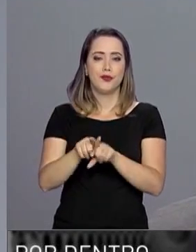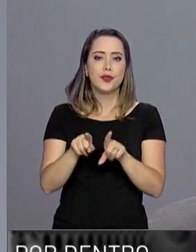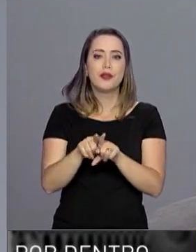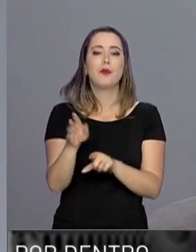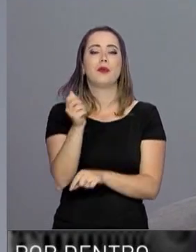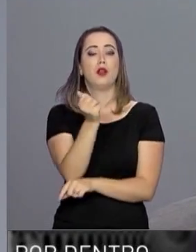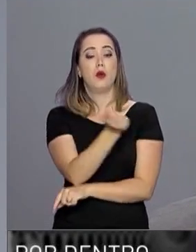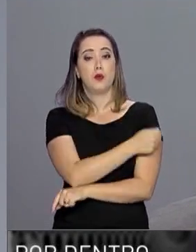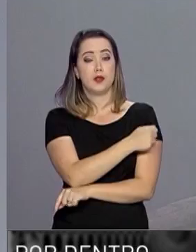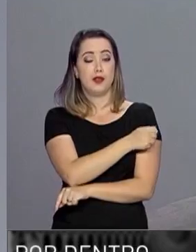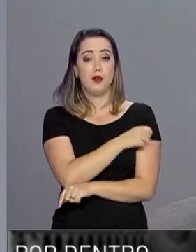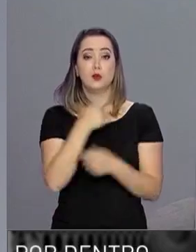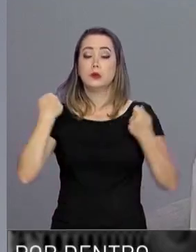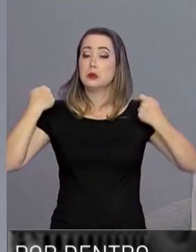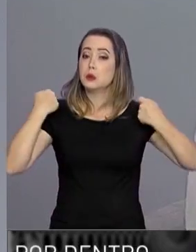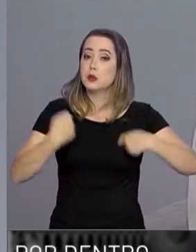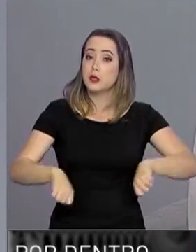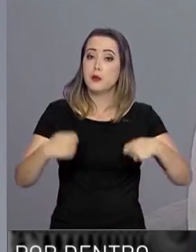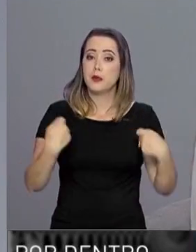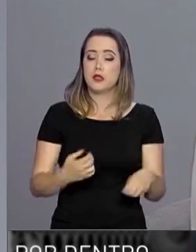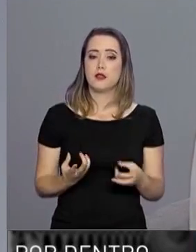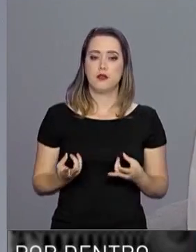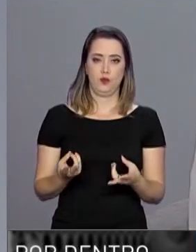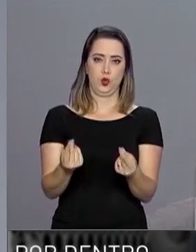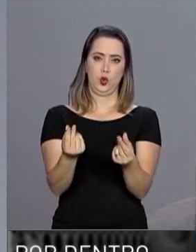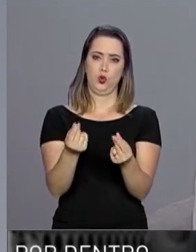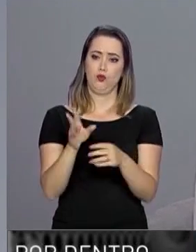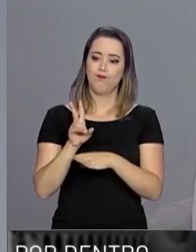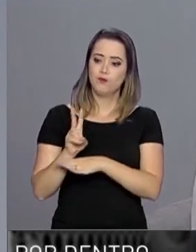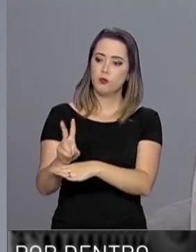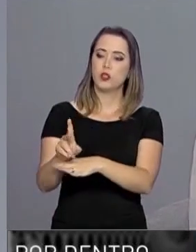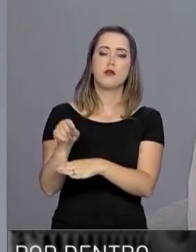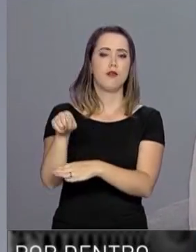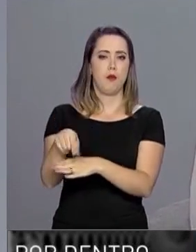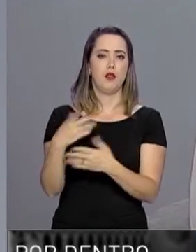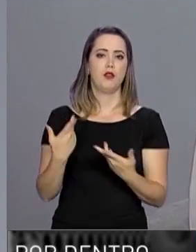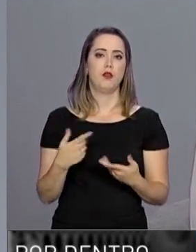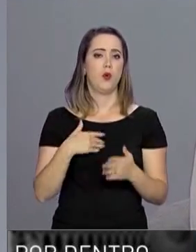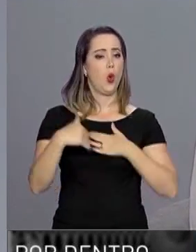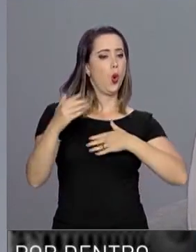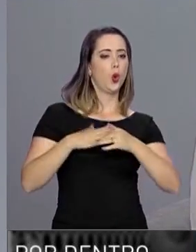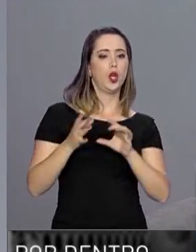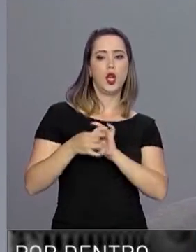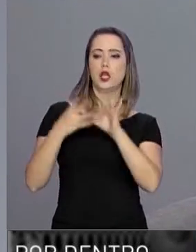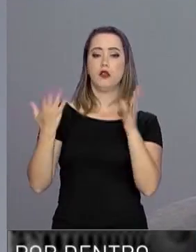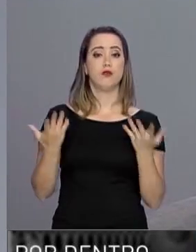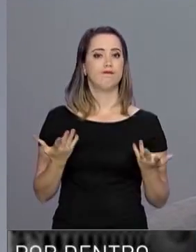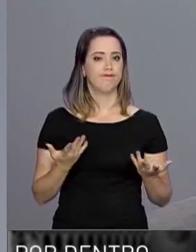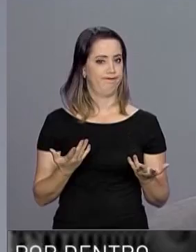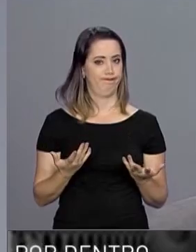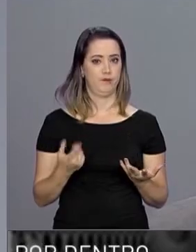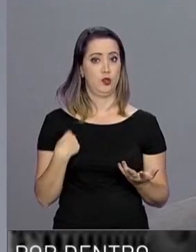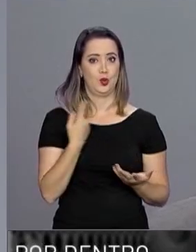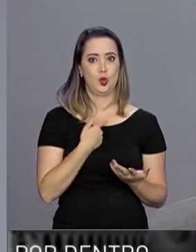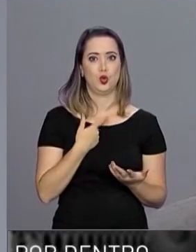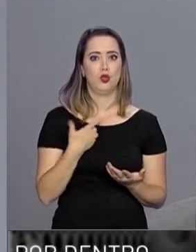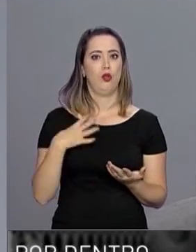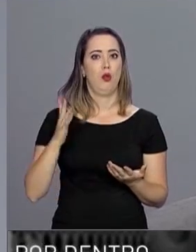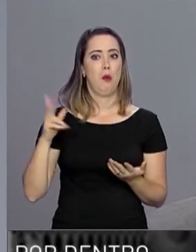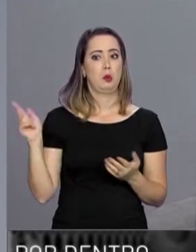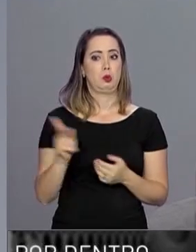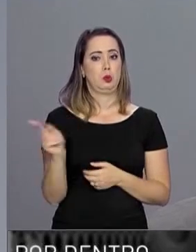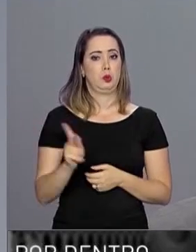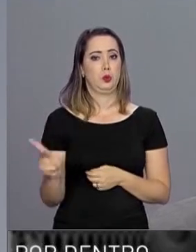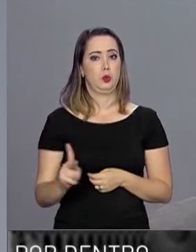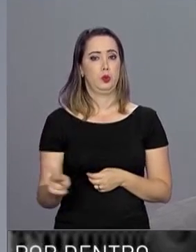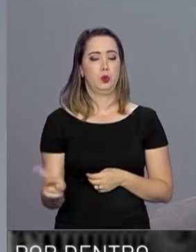os alunos que precisam ter esse suporte. Só que não dá para fazer de qualquer jeito. Nós tínhamos um rombo